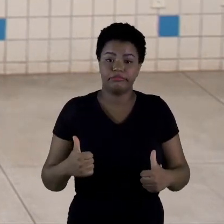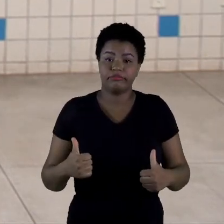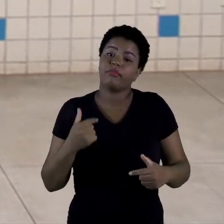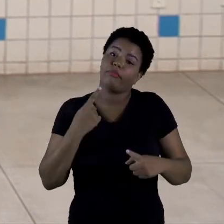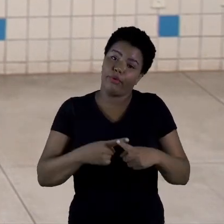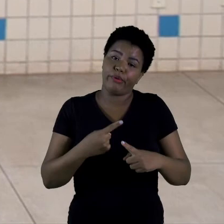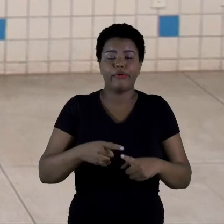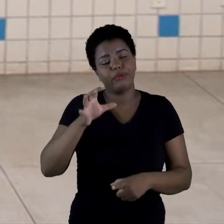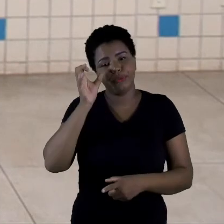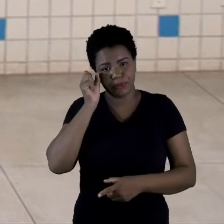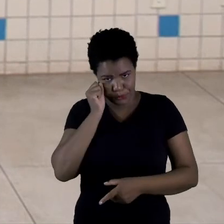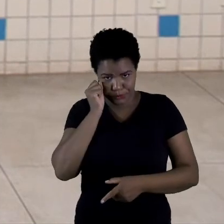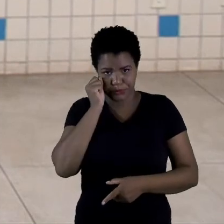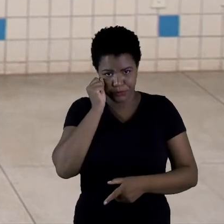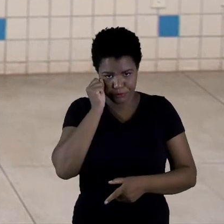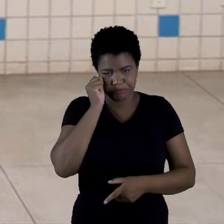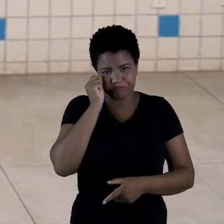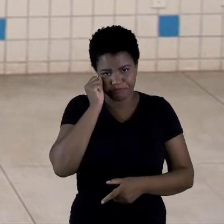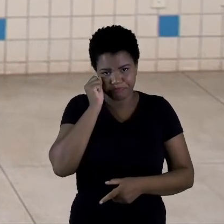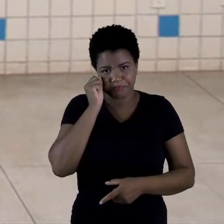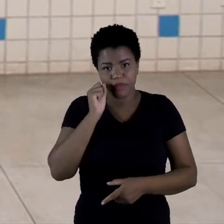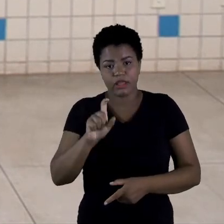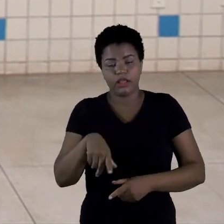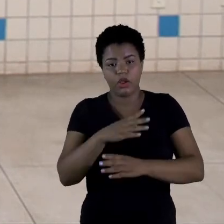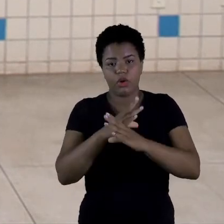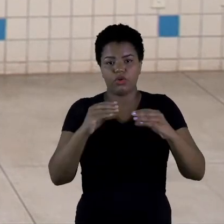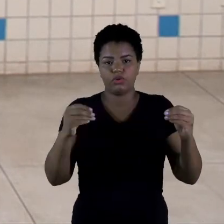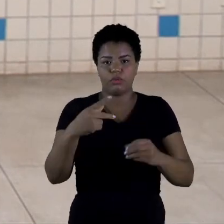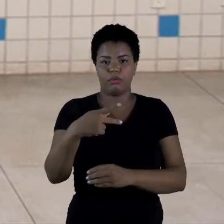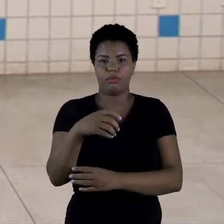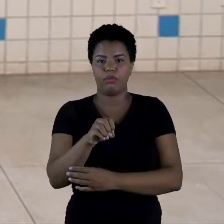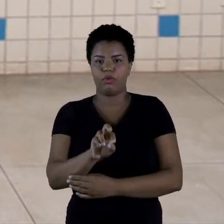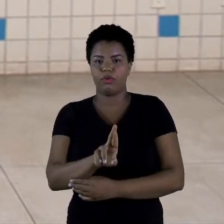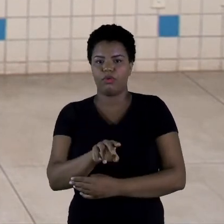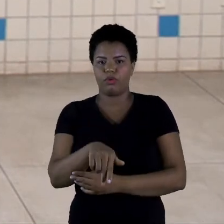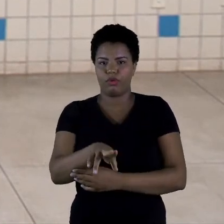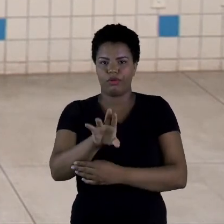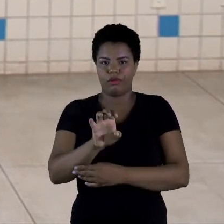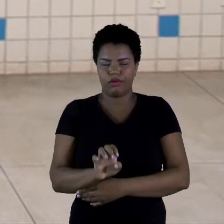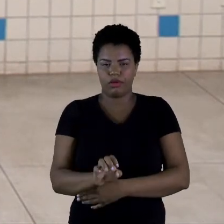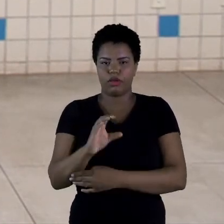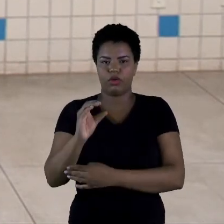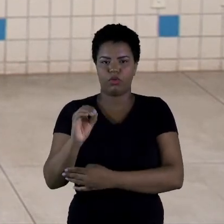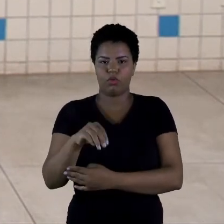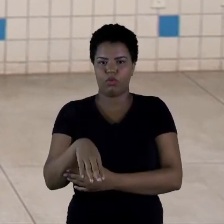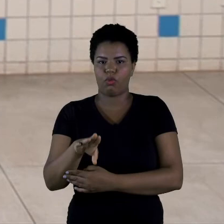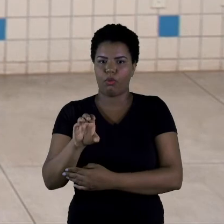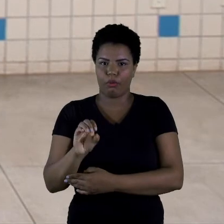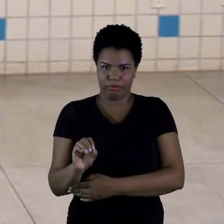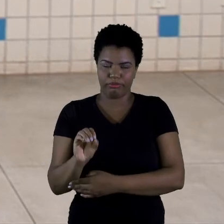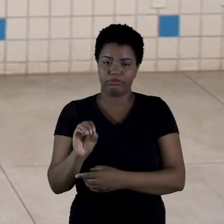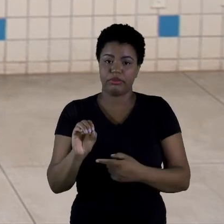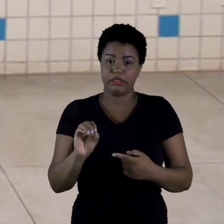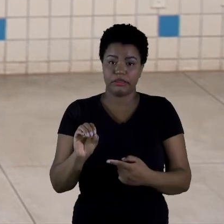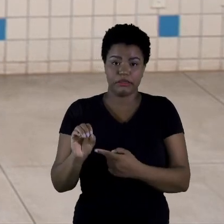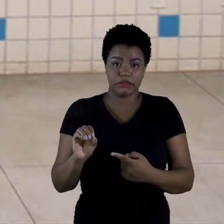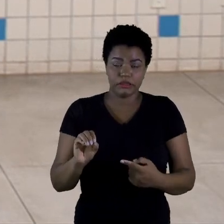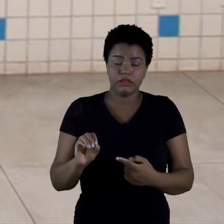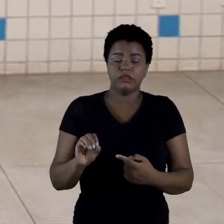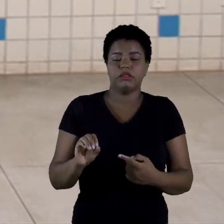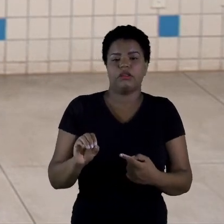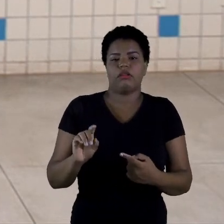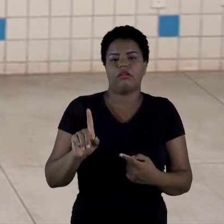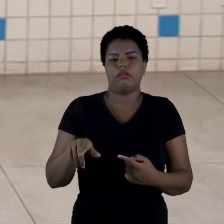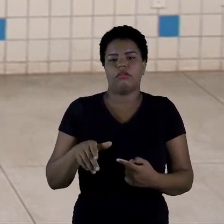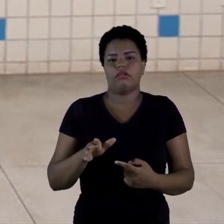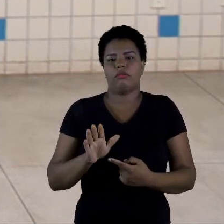dormiu. Então, nós temos aí as conjunções porque, como, né? Que está dando